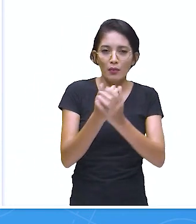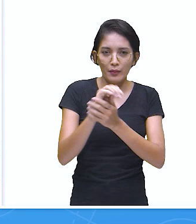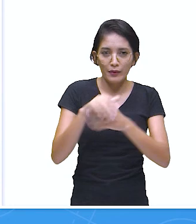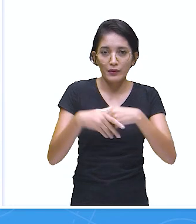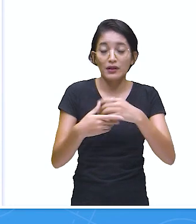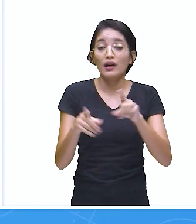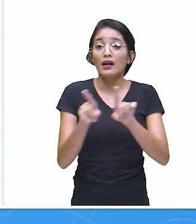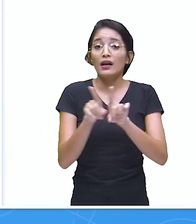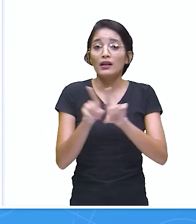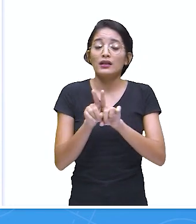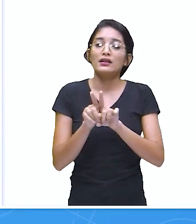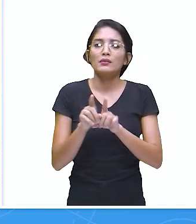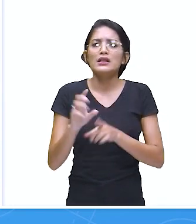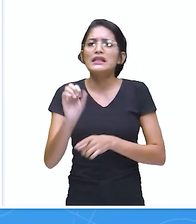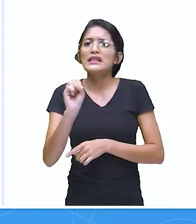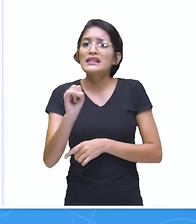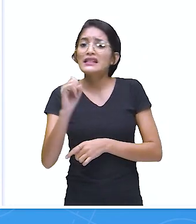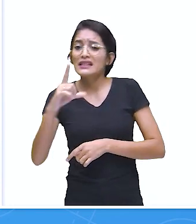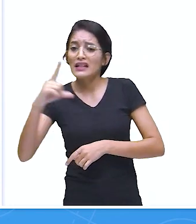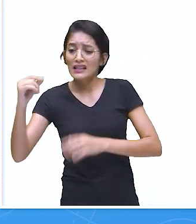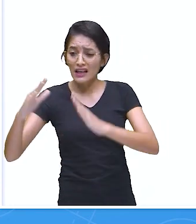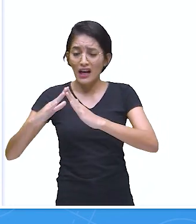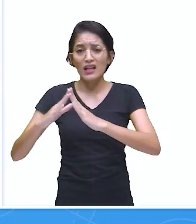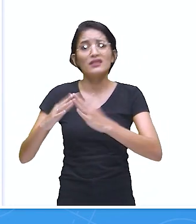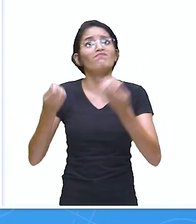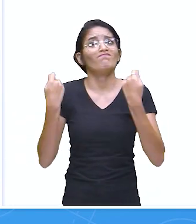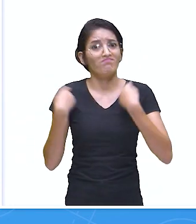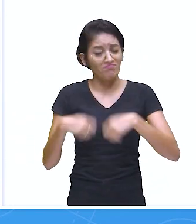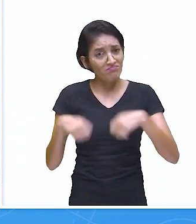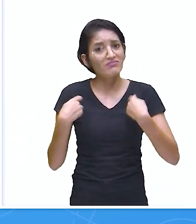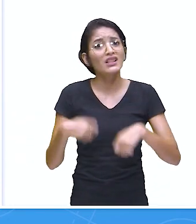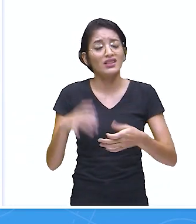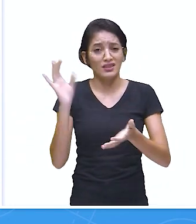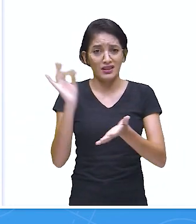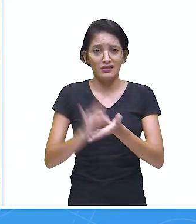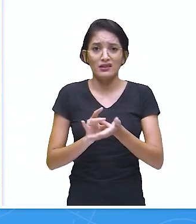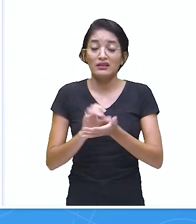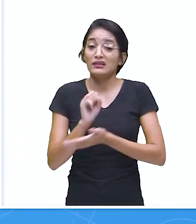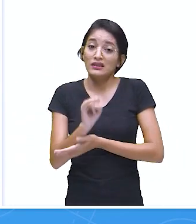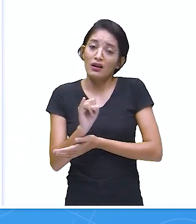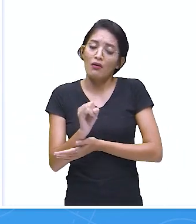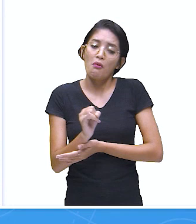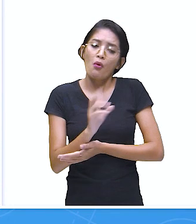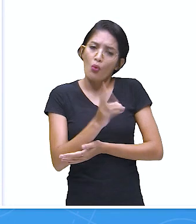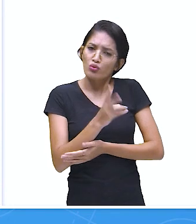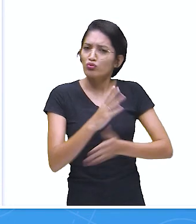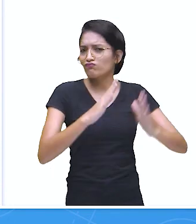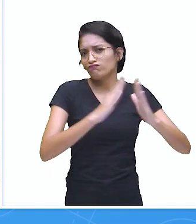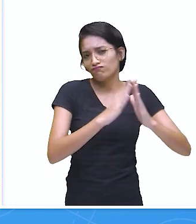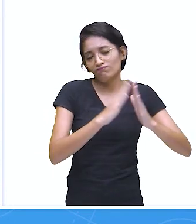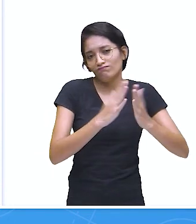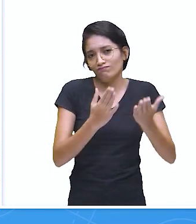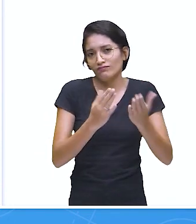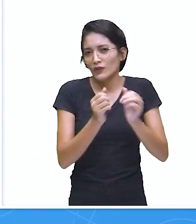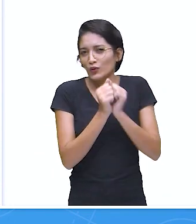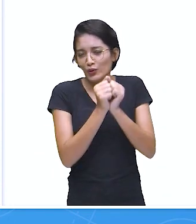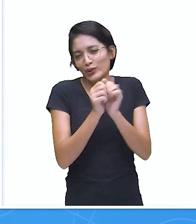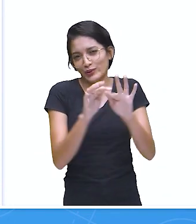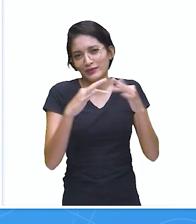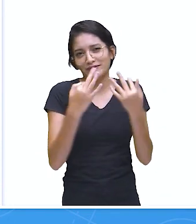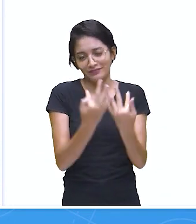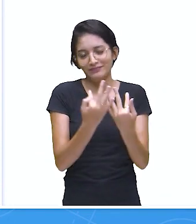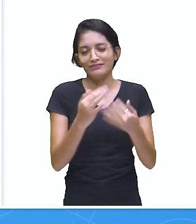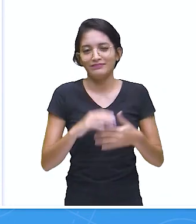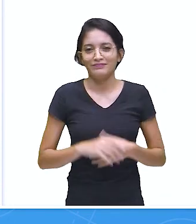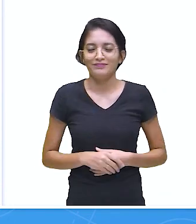e só sair se for muito necessário, ok? Se não, você fica em casa aí junto aos seus